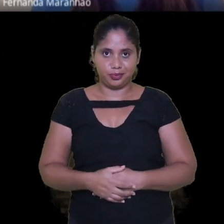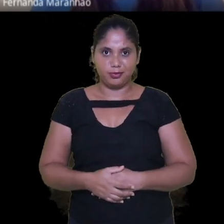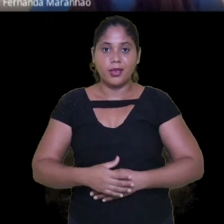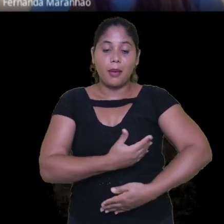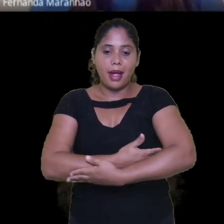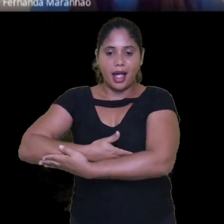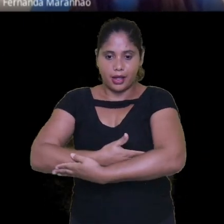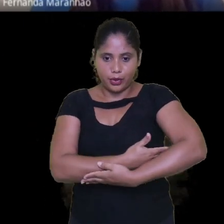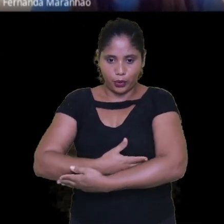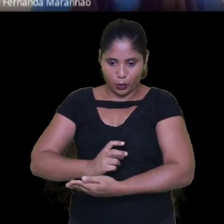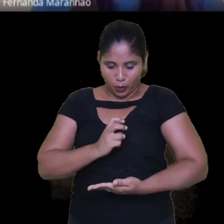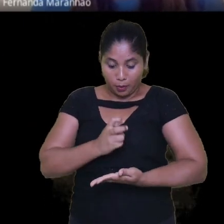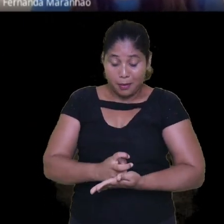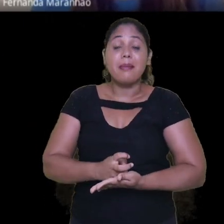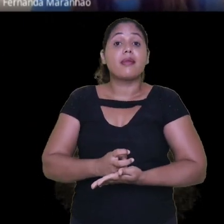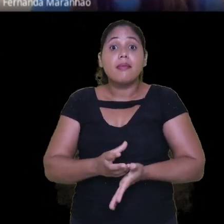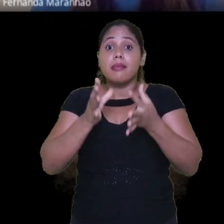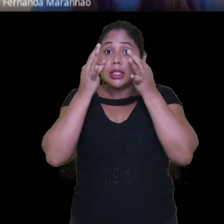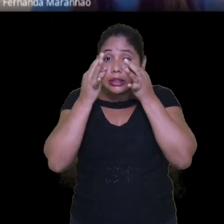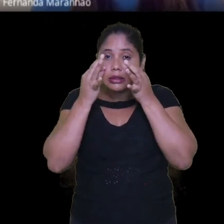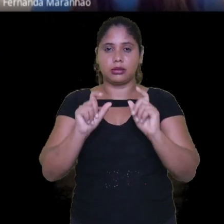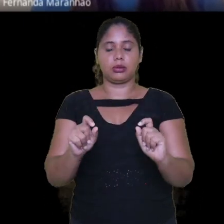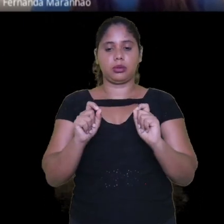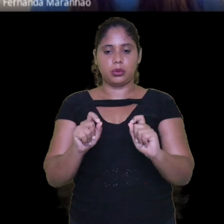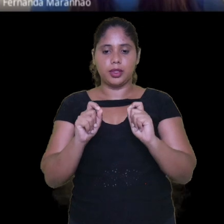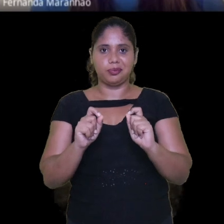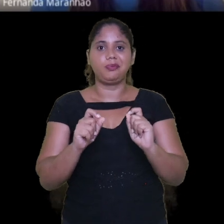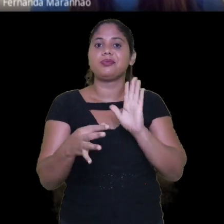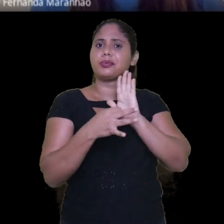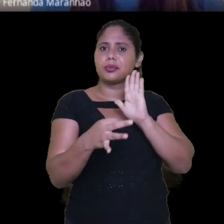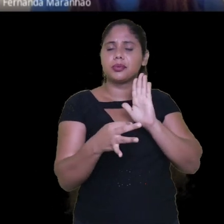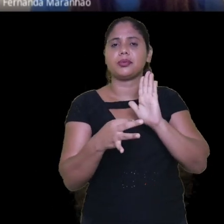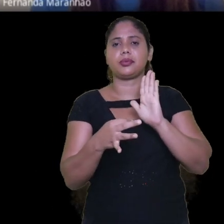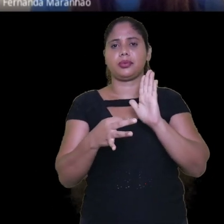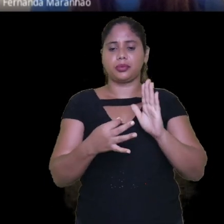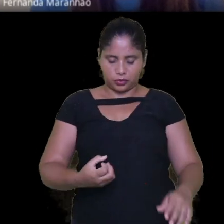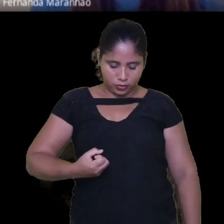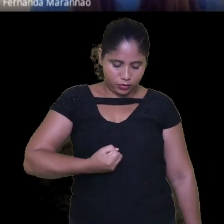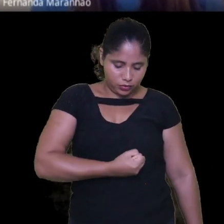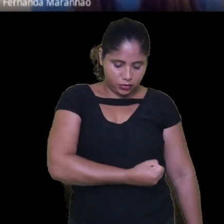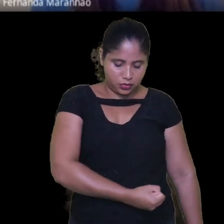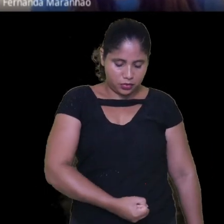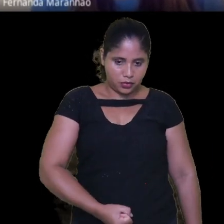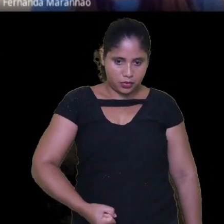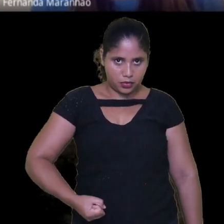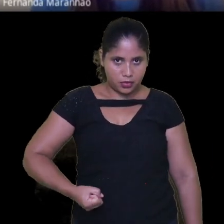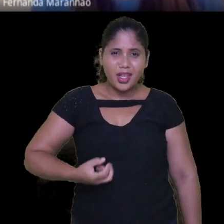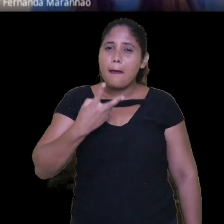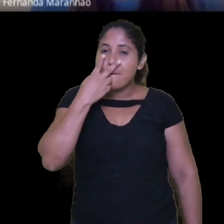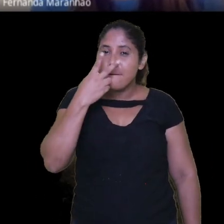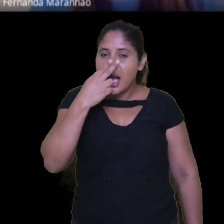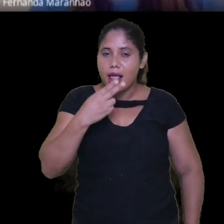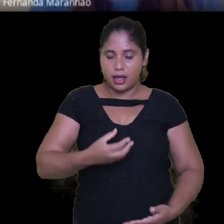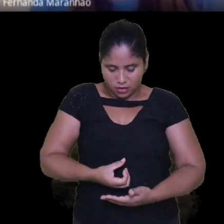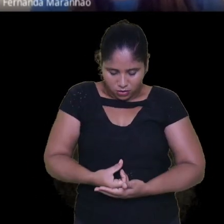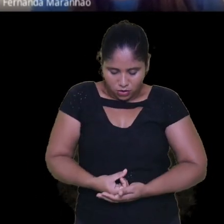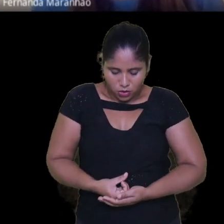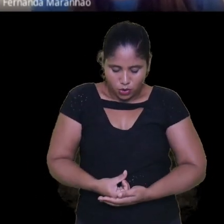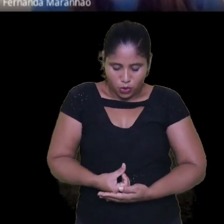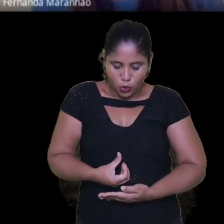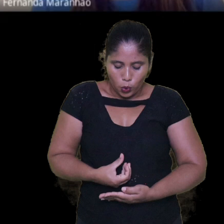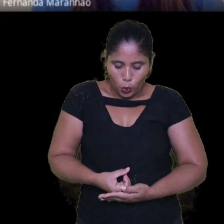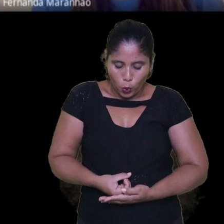vai apresentar uma curva de crescimento adequada. Então, provavelmente, é um erro de datação. Existe também o diagnóstico diferencial